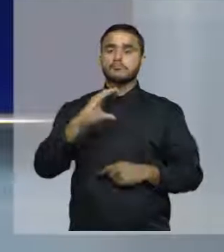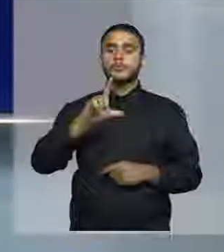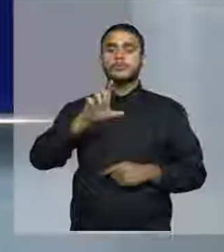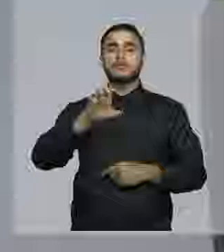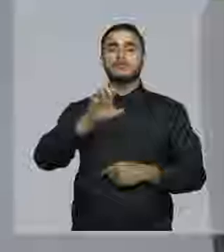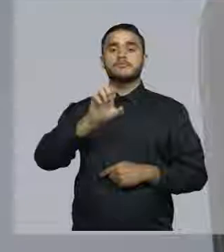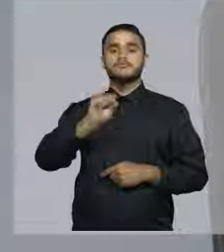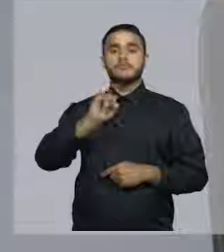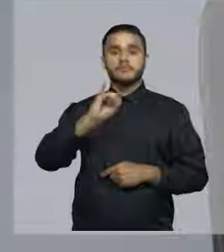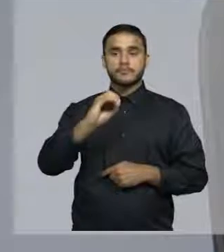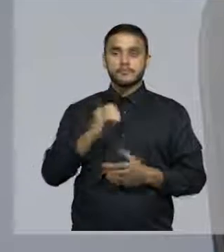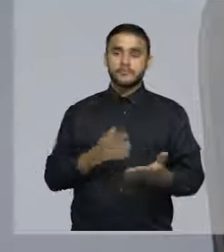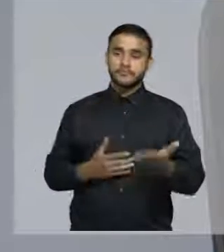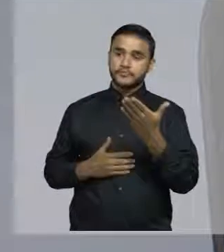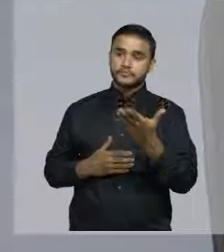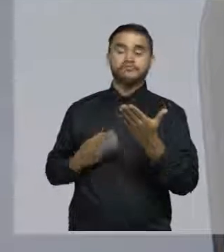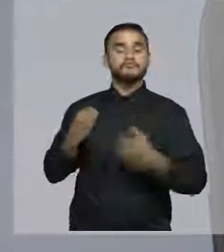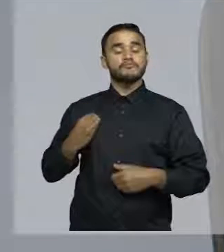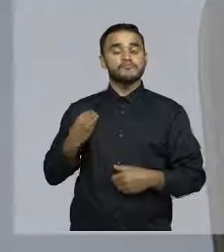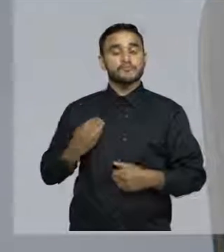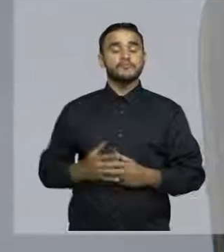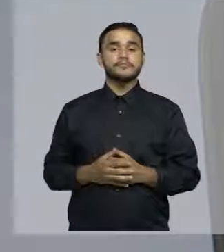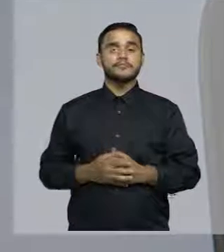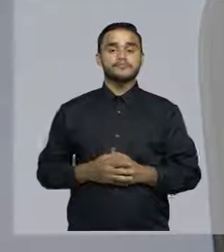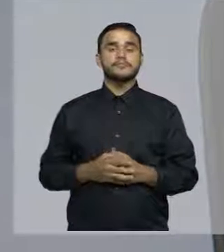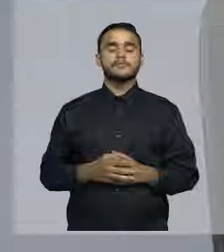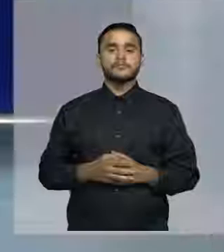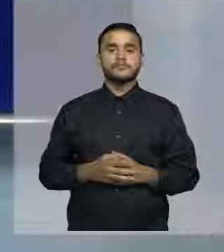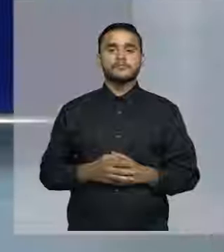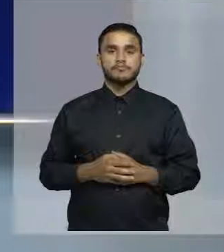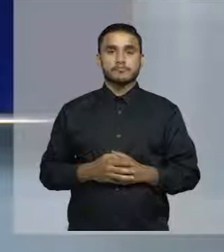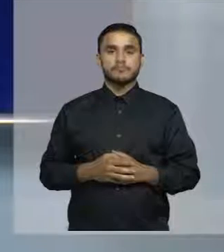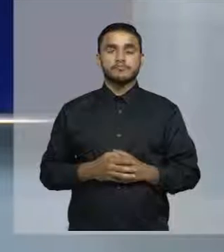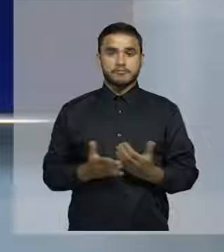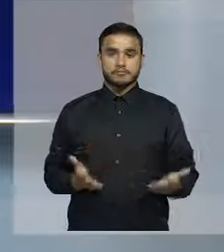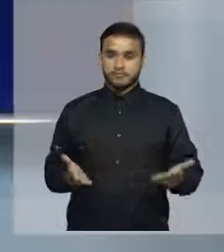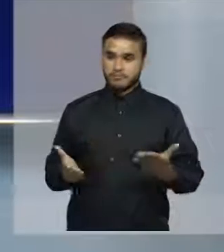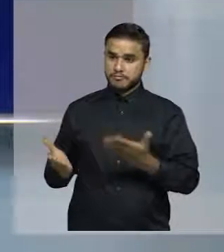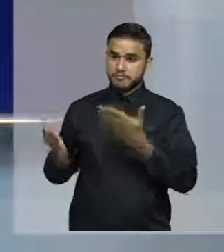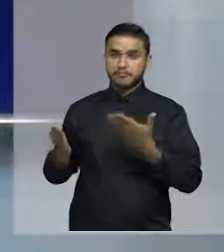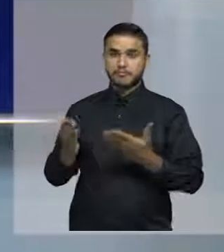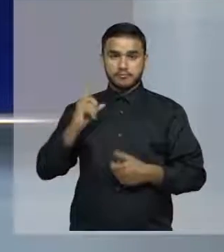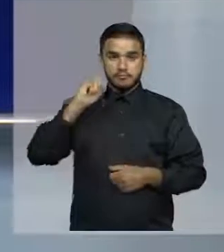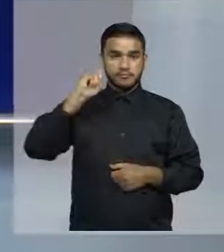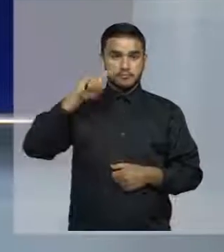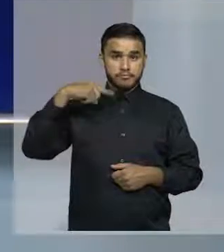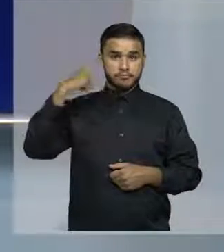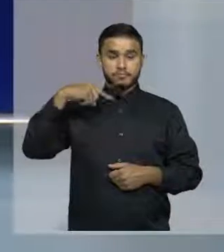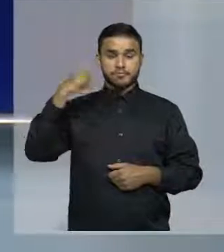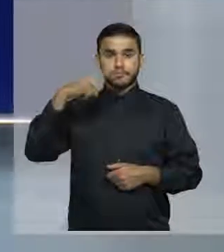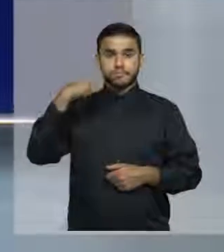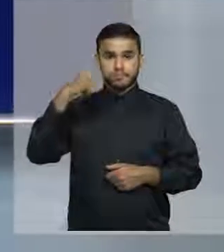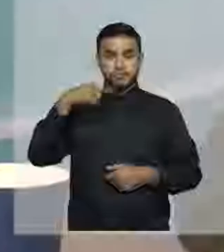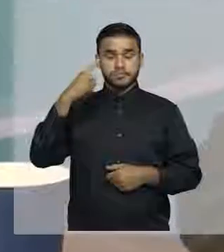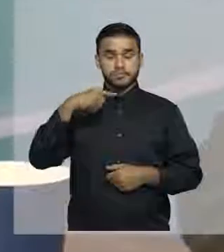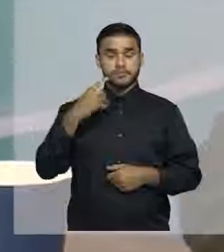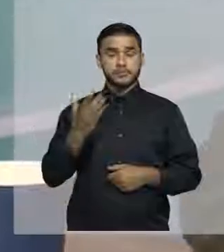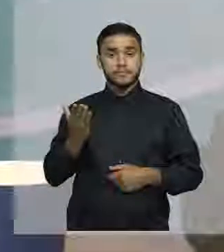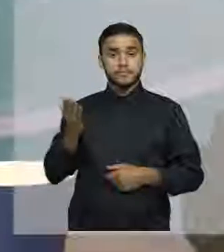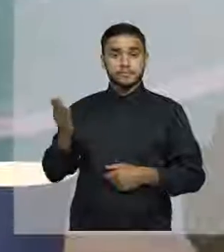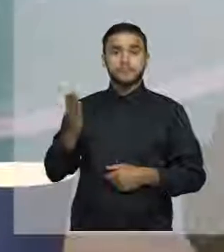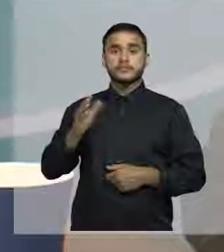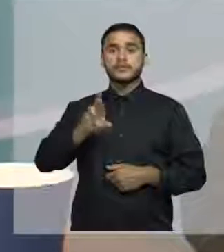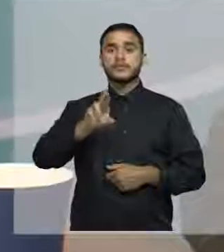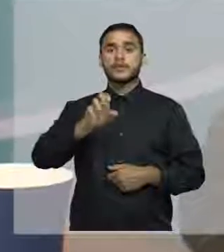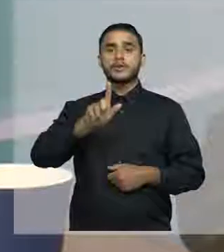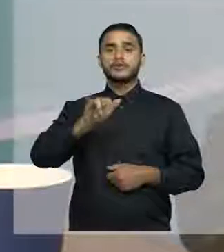Clésio Arruda, que integra a nossa equipe, o advogado criminalista, professor Reginaldo